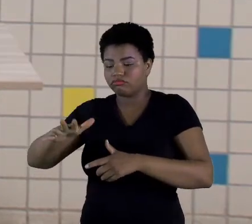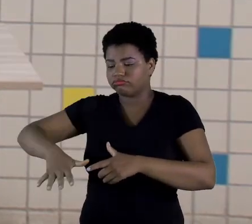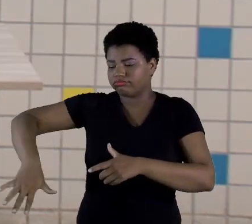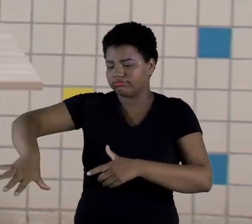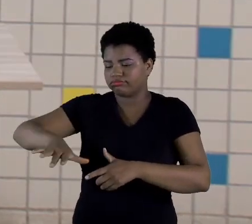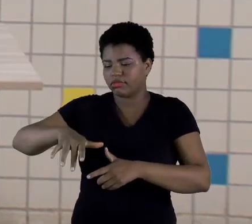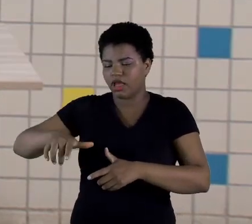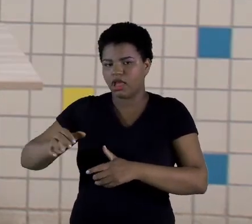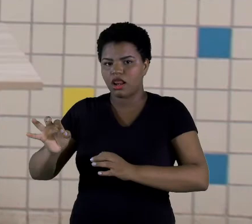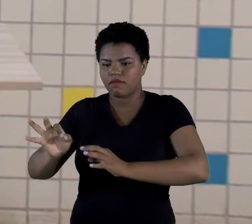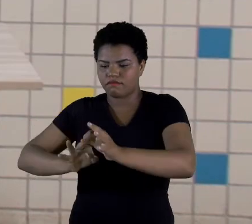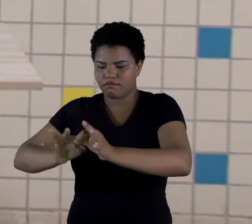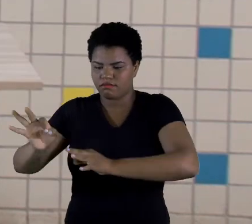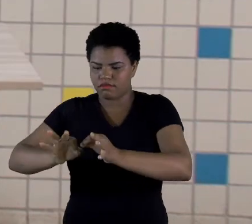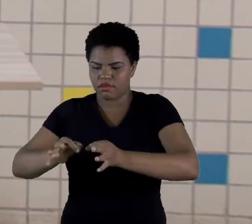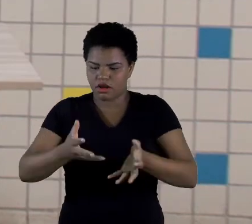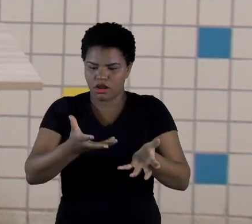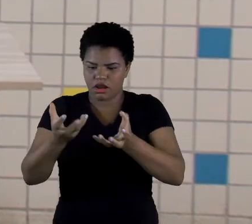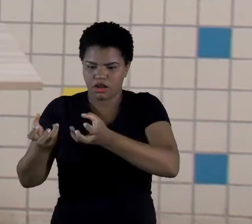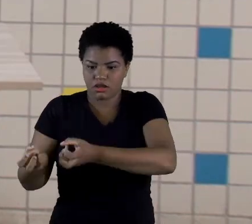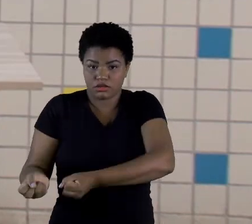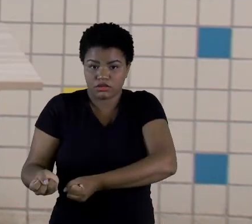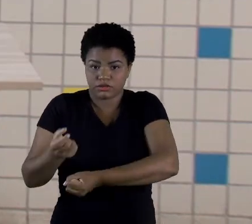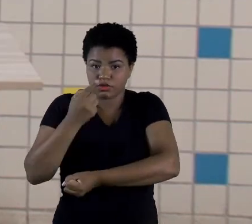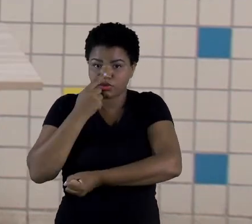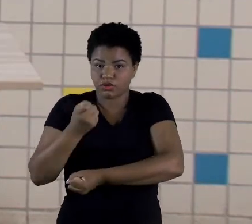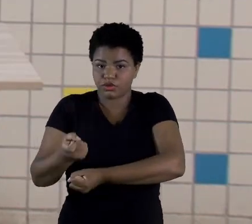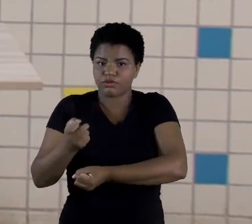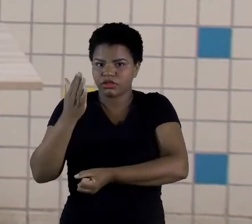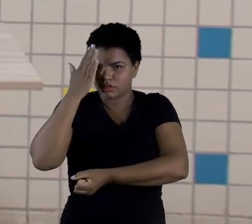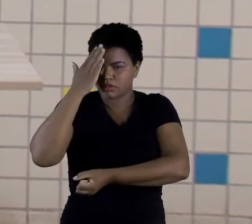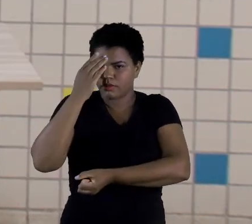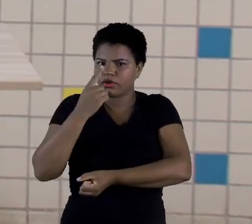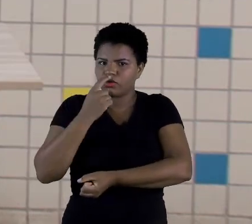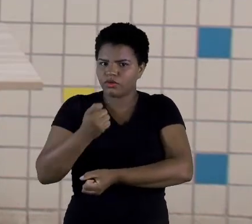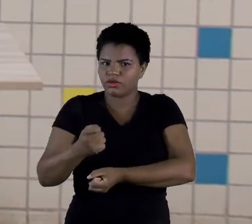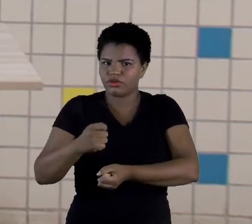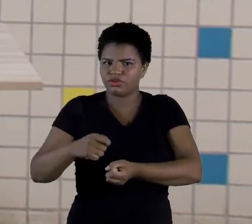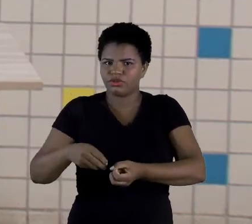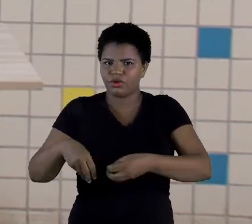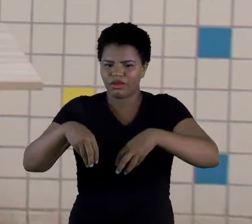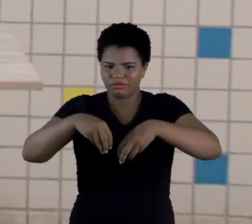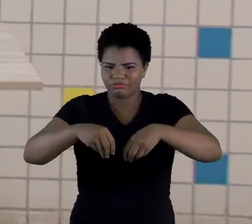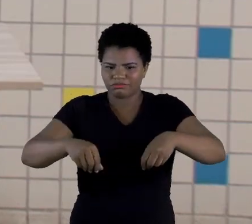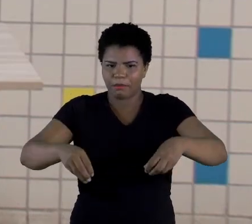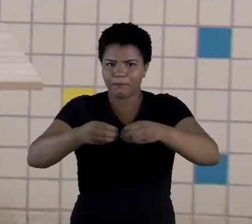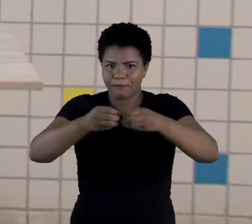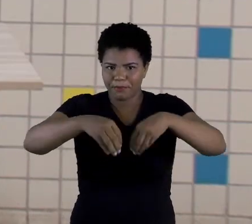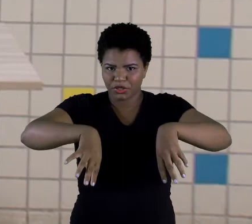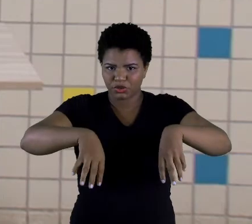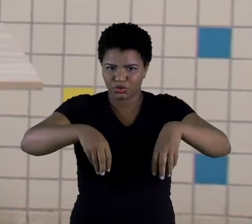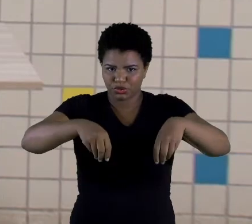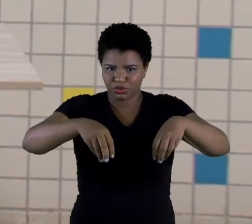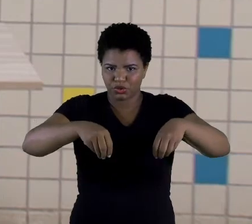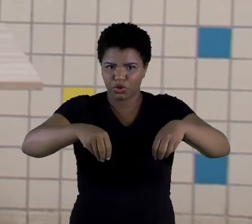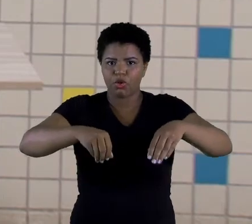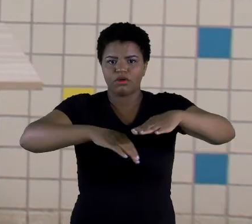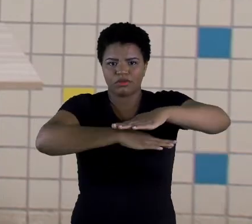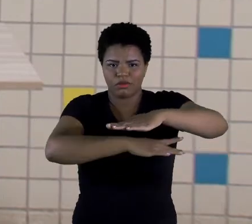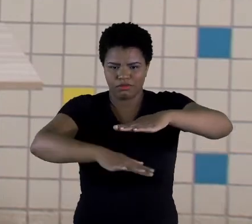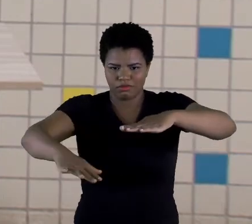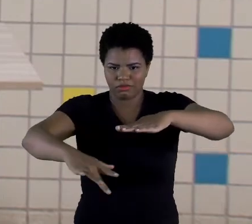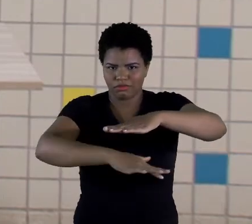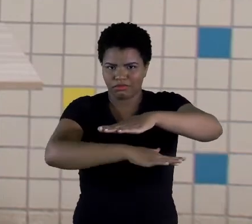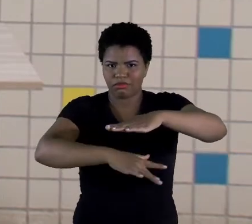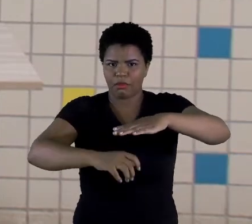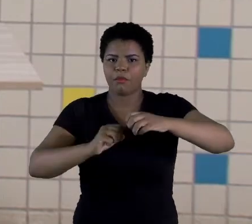receber o lixo, porque vocês sabem que o lixo contamina o nosso solo, pode contaminar o lençol freático, não é